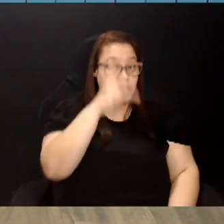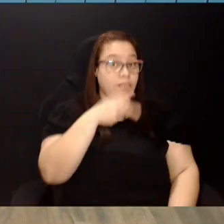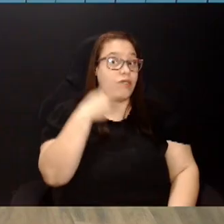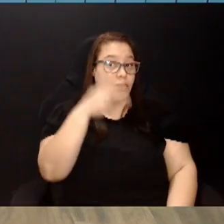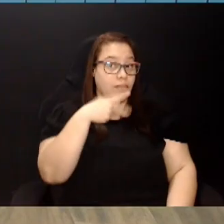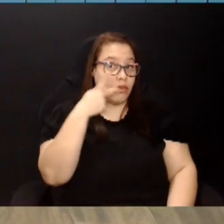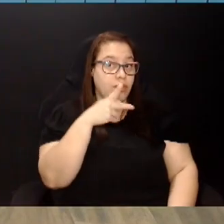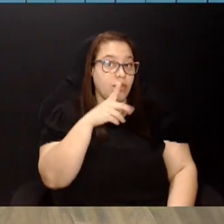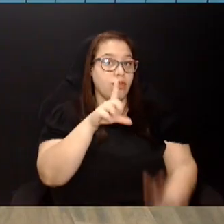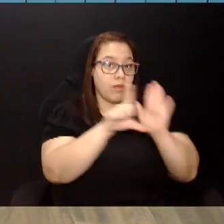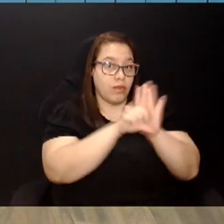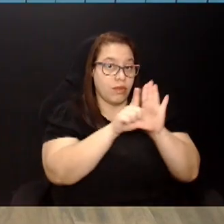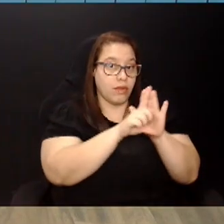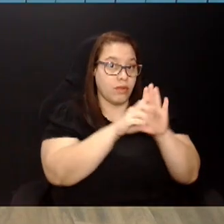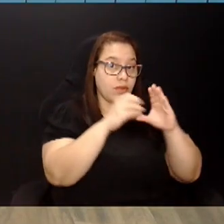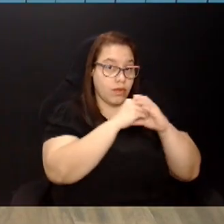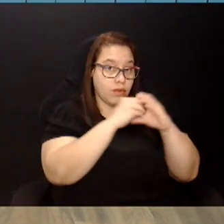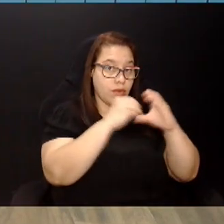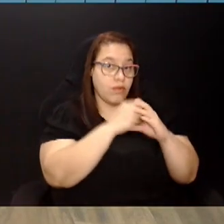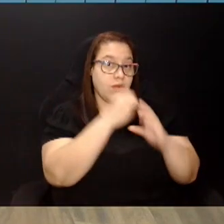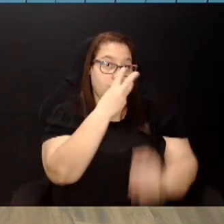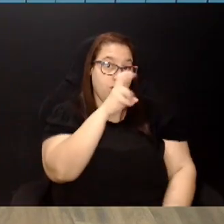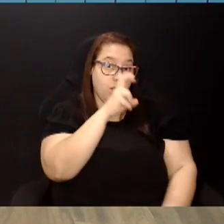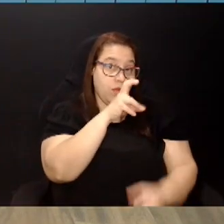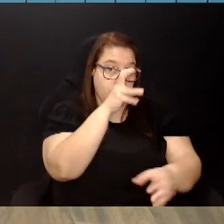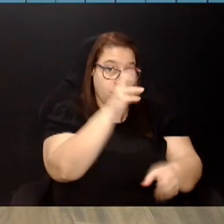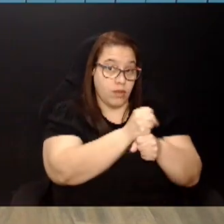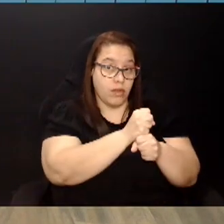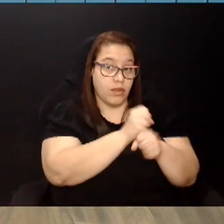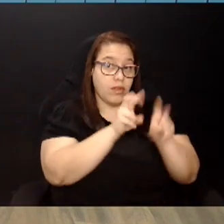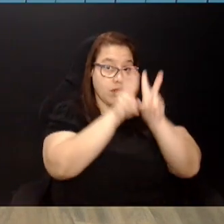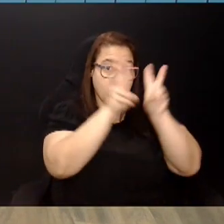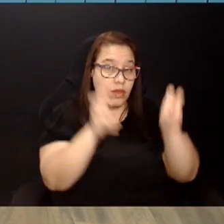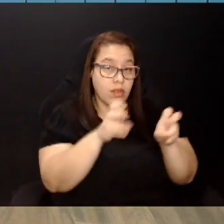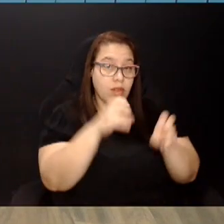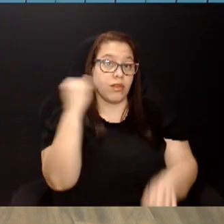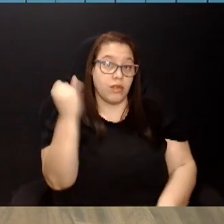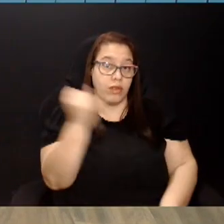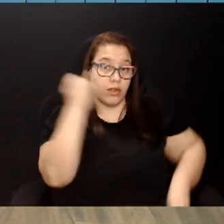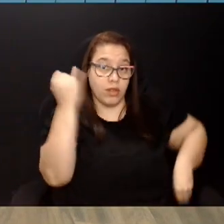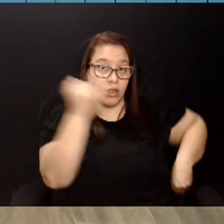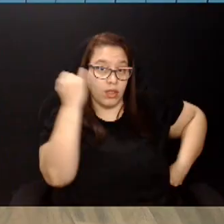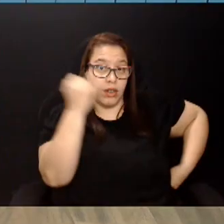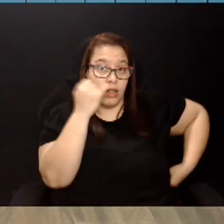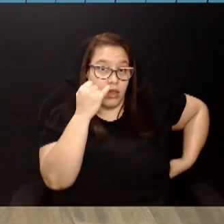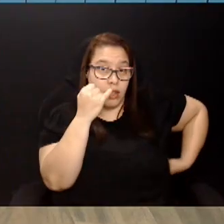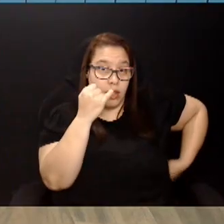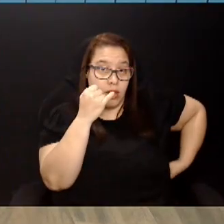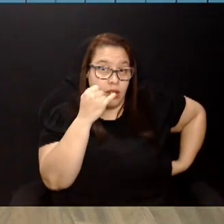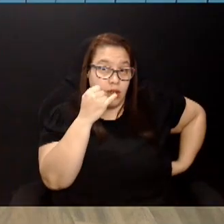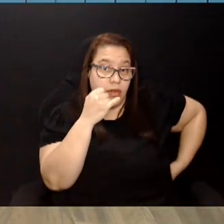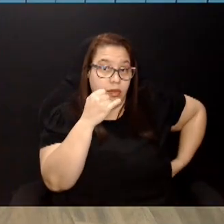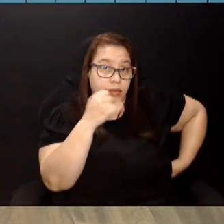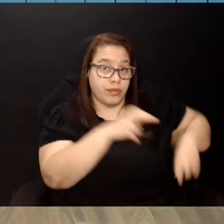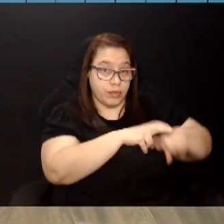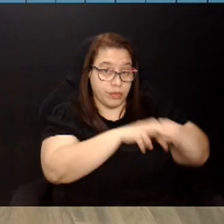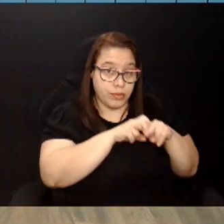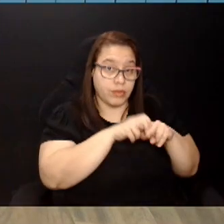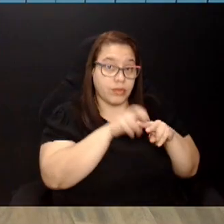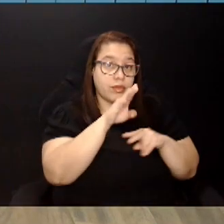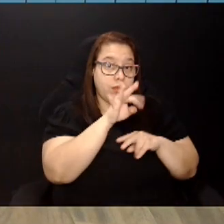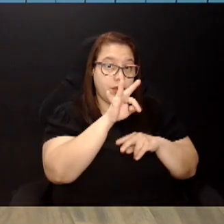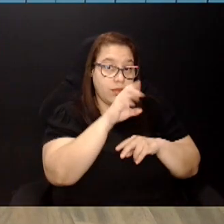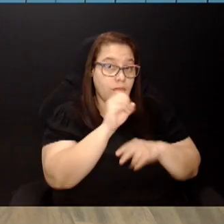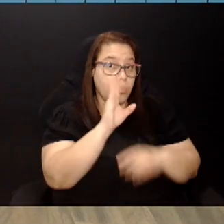de cotas. 35 anos é um assunto importantíssimo. Enquanto isso, Beto, eu já quero